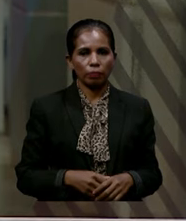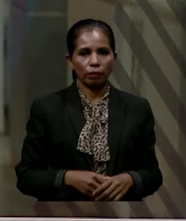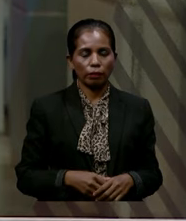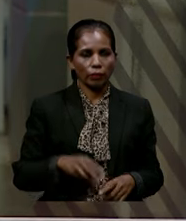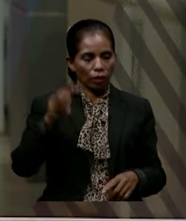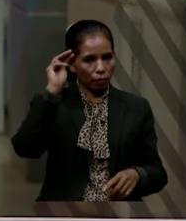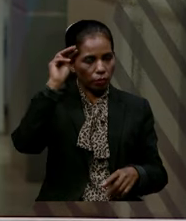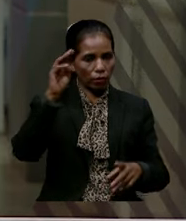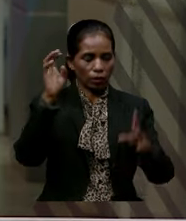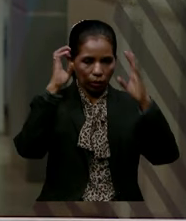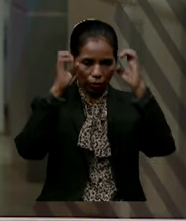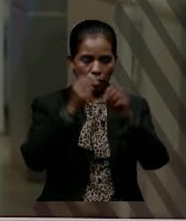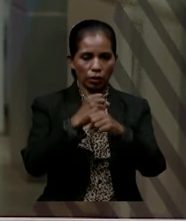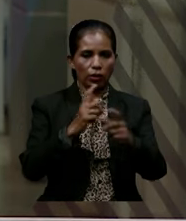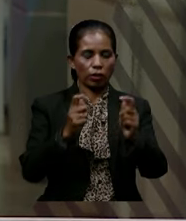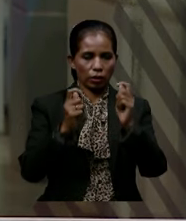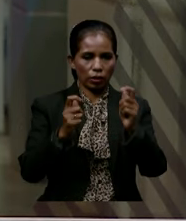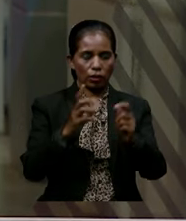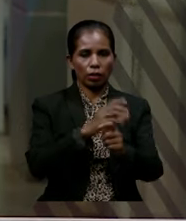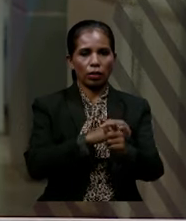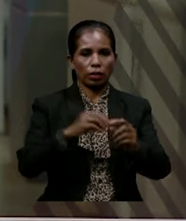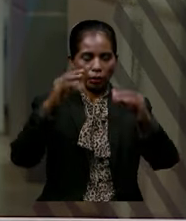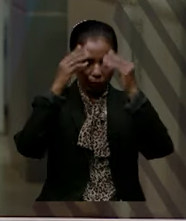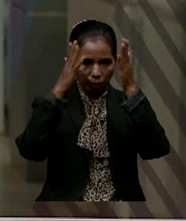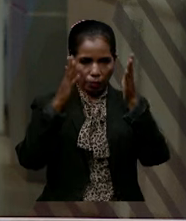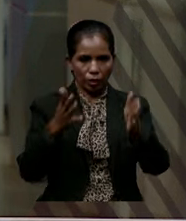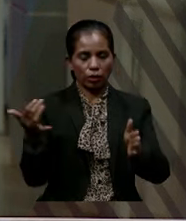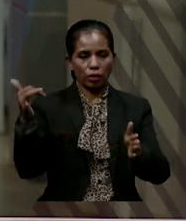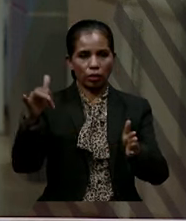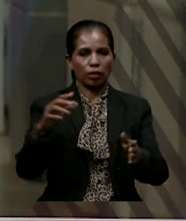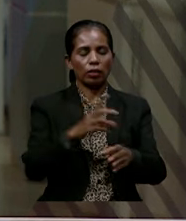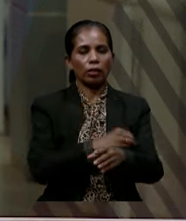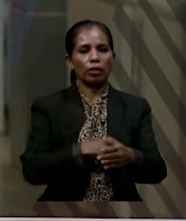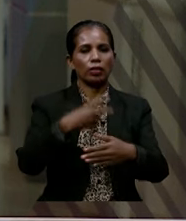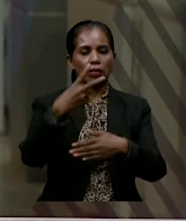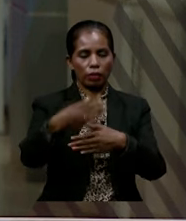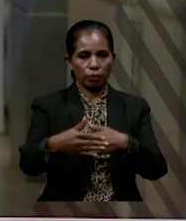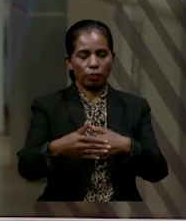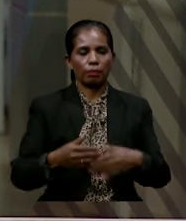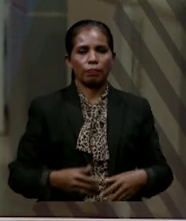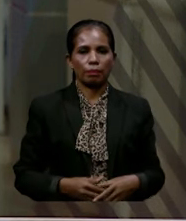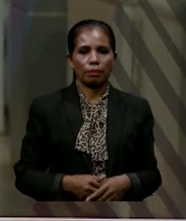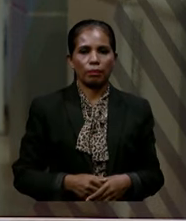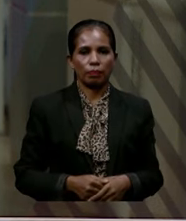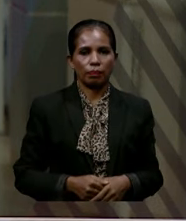Ministeri Edukasan Sihalutan Teish Tebol Sakandidato Profesoris ia fase daruak.